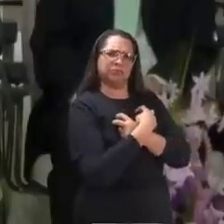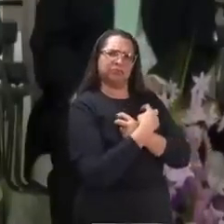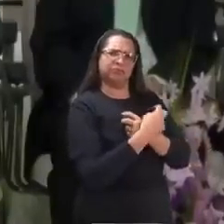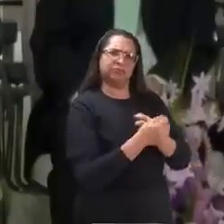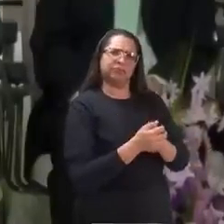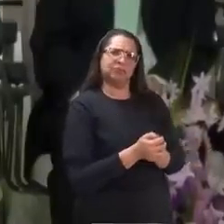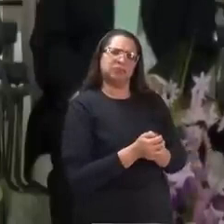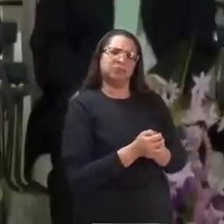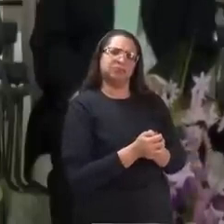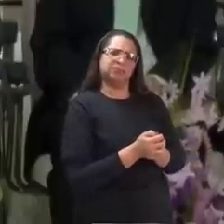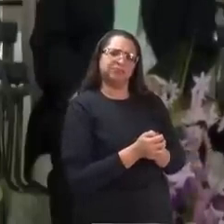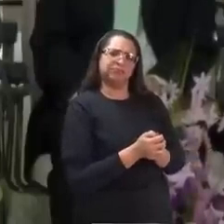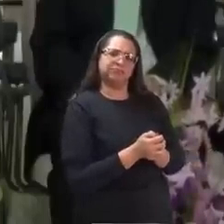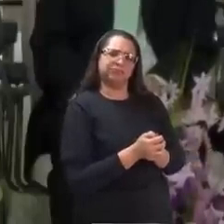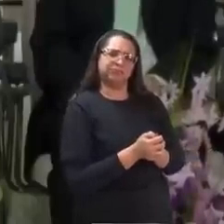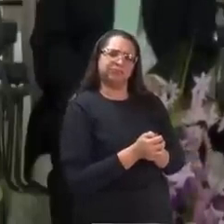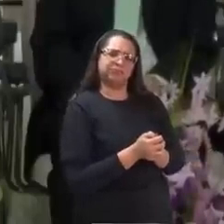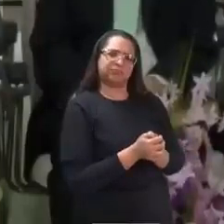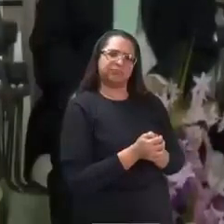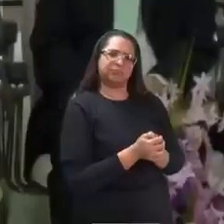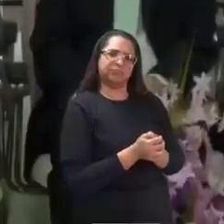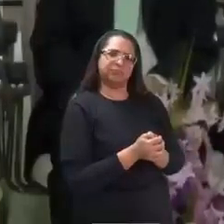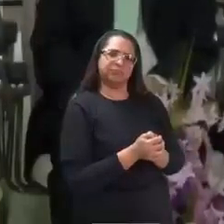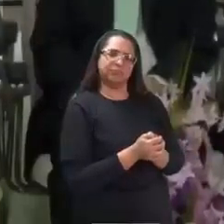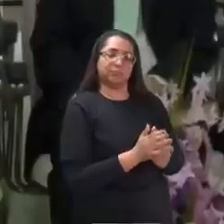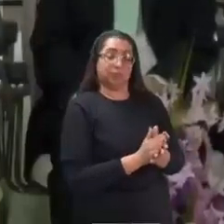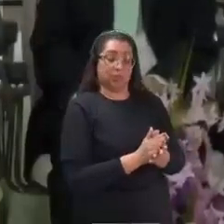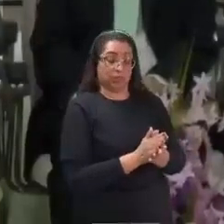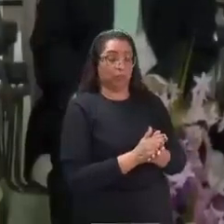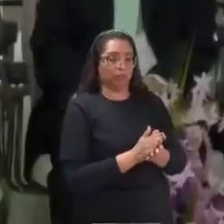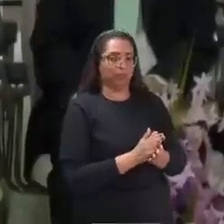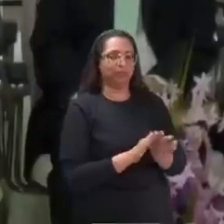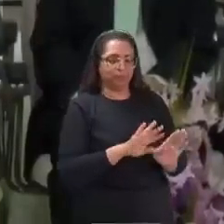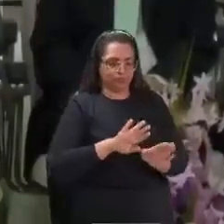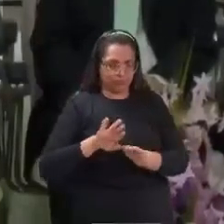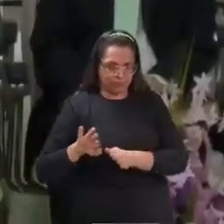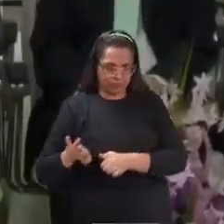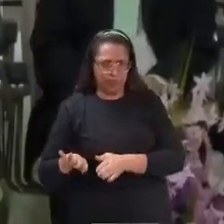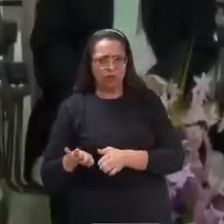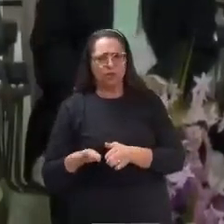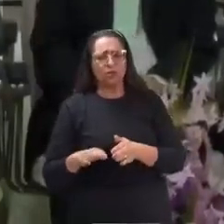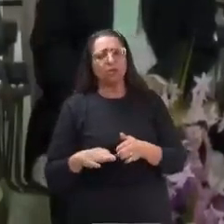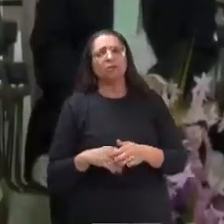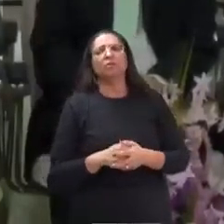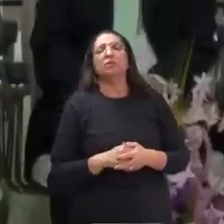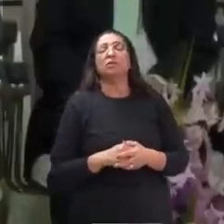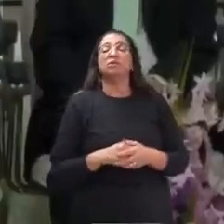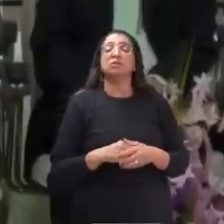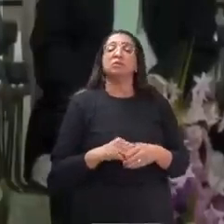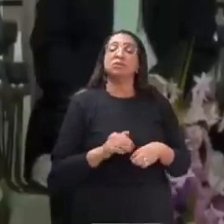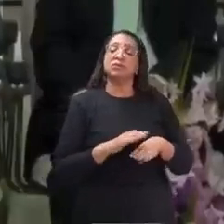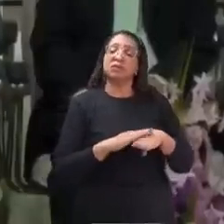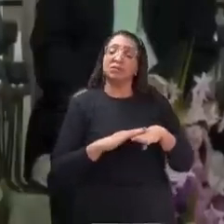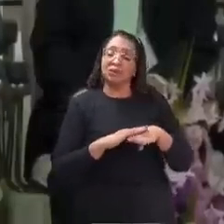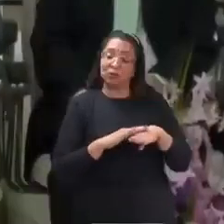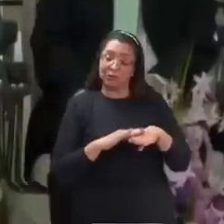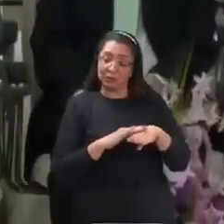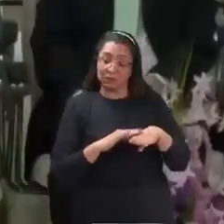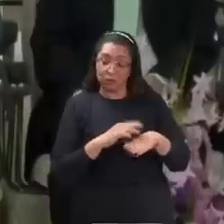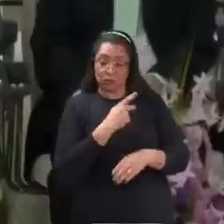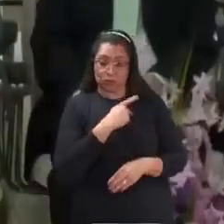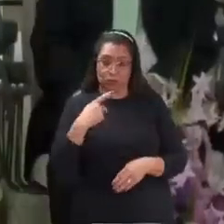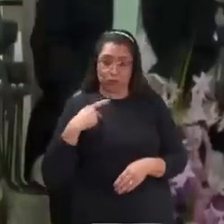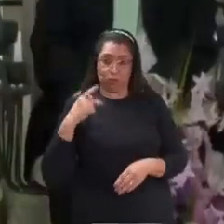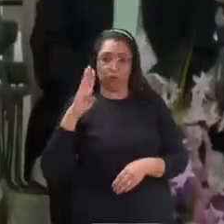E como qualquer um, hoje eu estava falando com Berg, pastor, e fiquei sabendo que ele é alagoano, fiquei